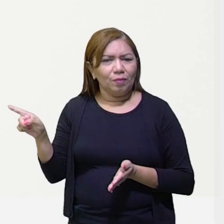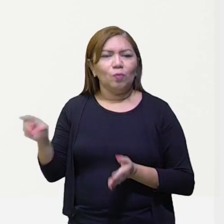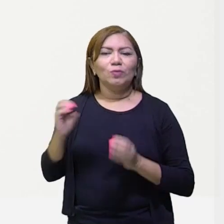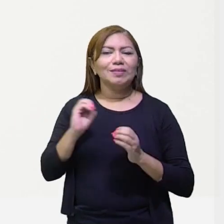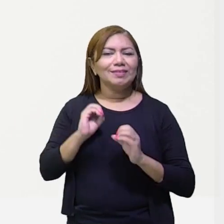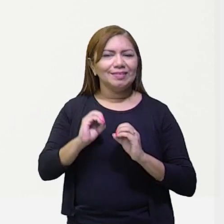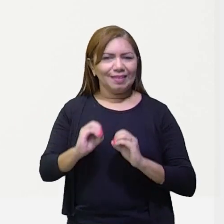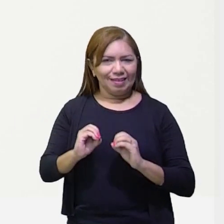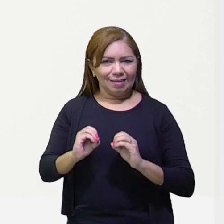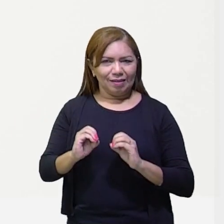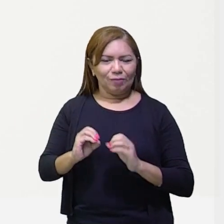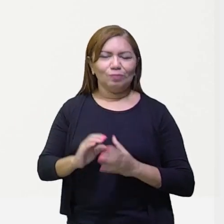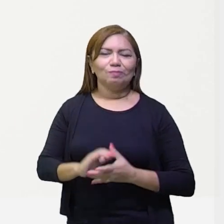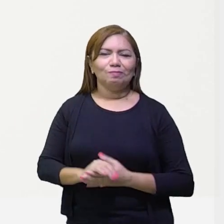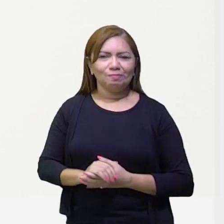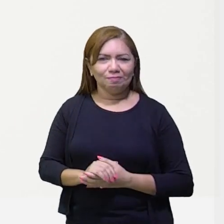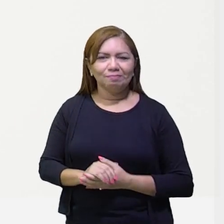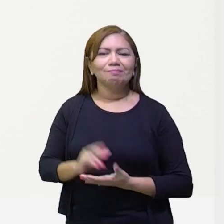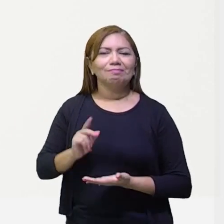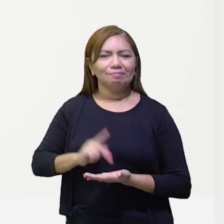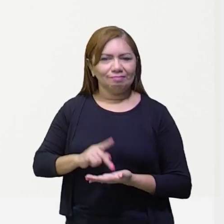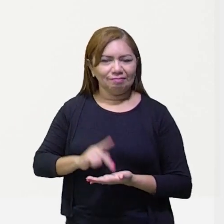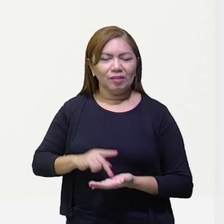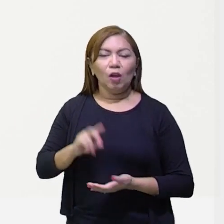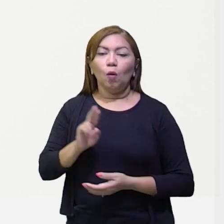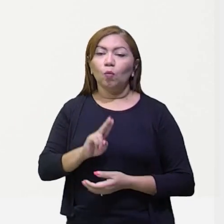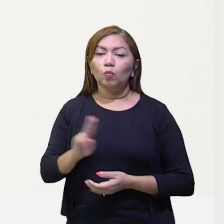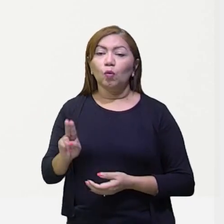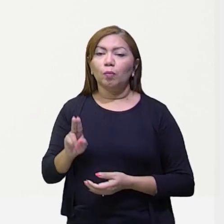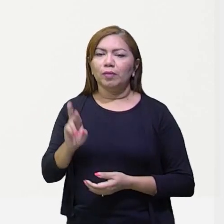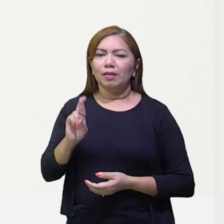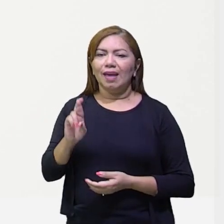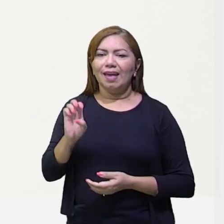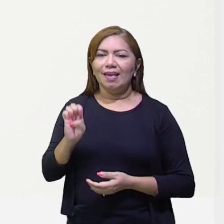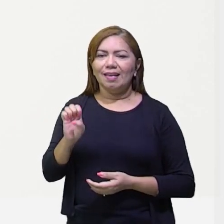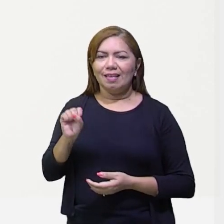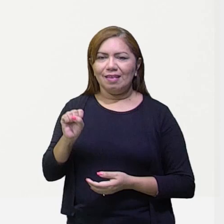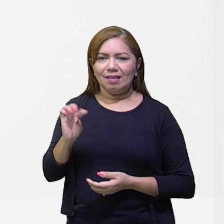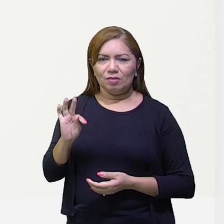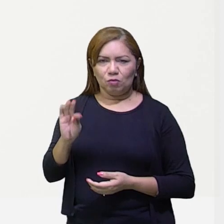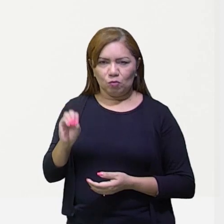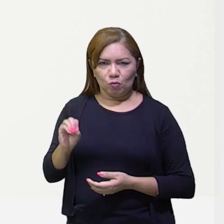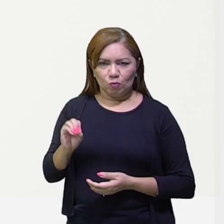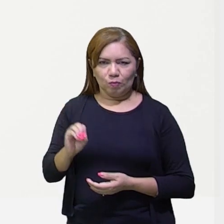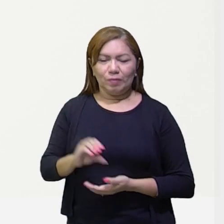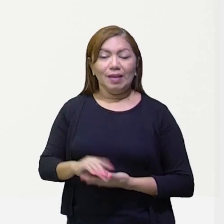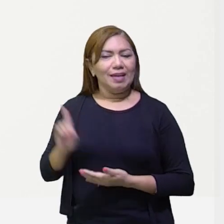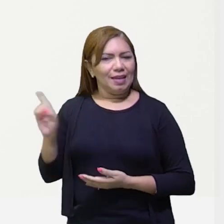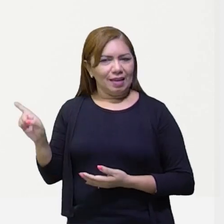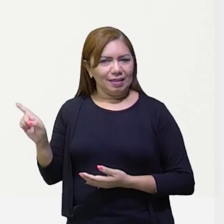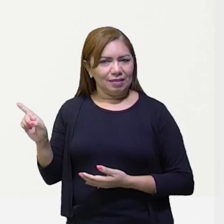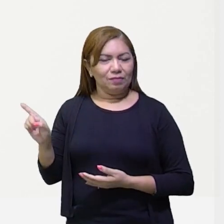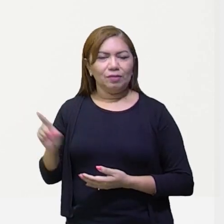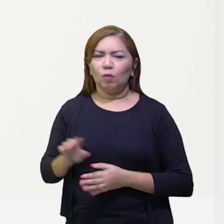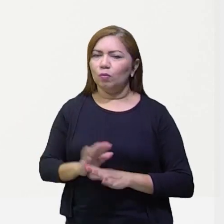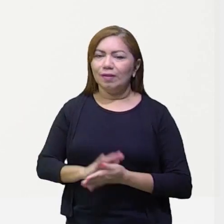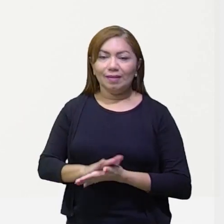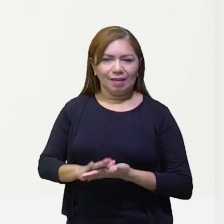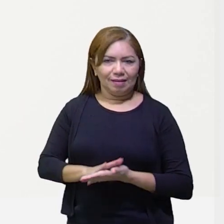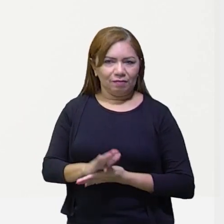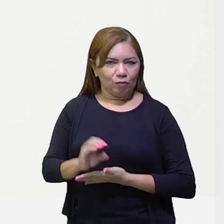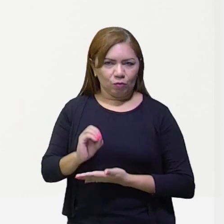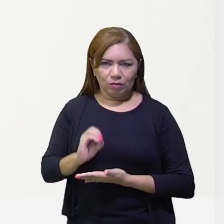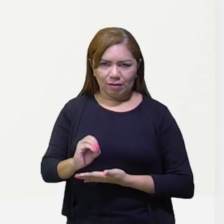não é verdade? Olha aí, ó. Nesse caso aqui, é uma divisão que não sobrou o resto, né? O resto dela foi quanto? Zero, não